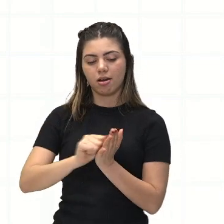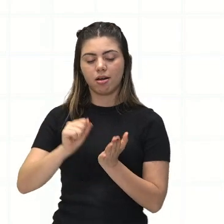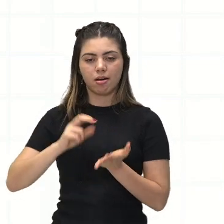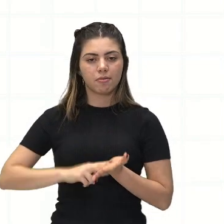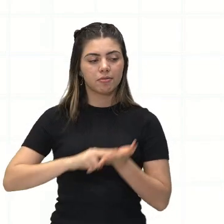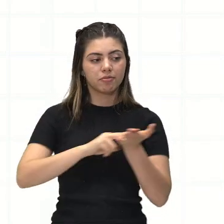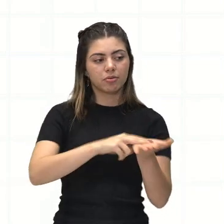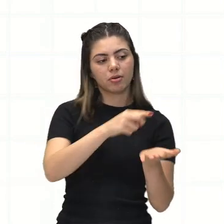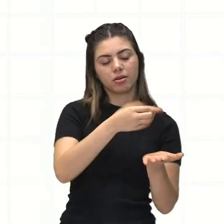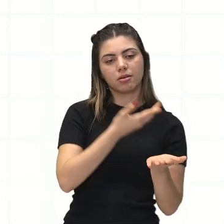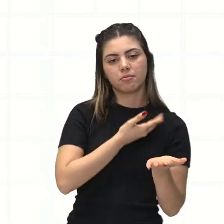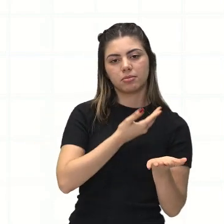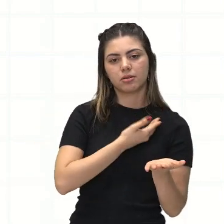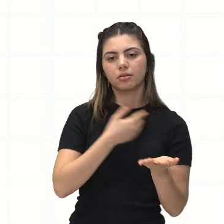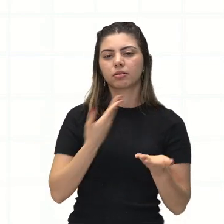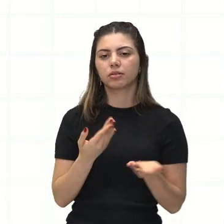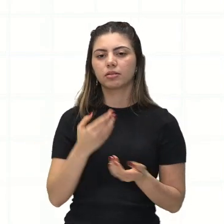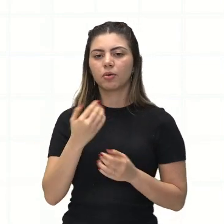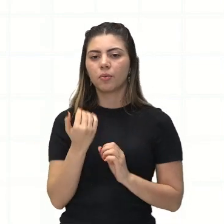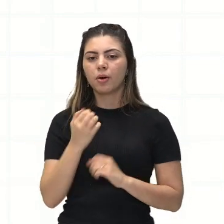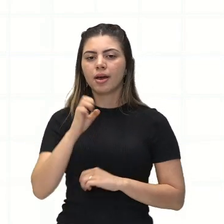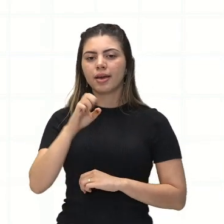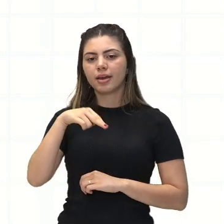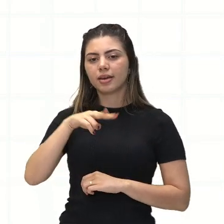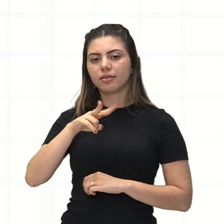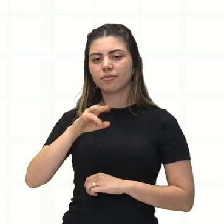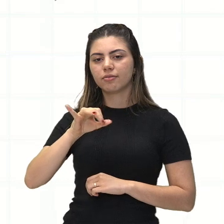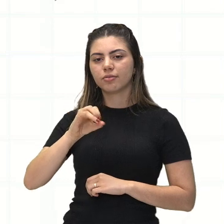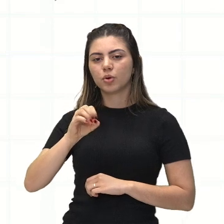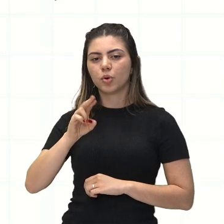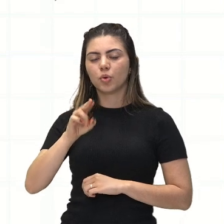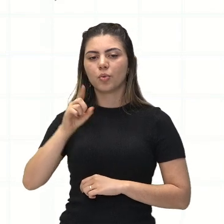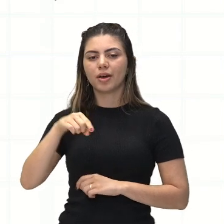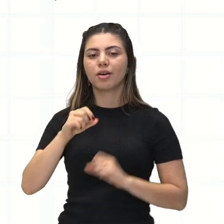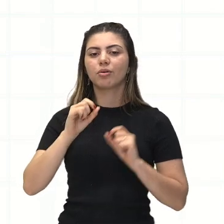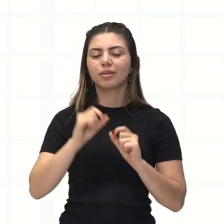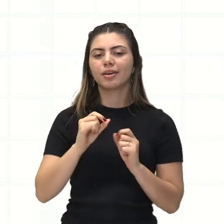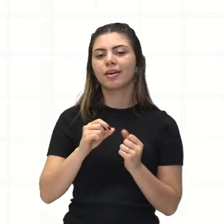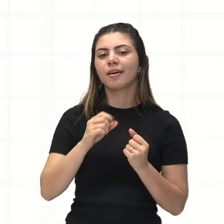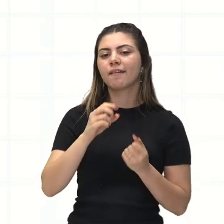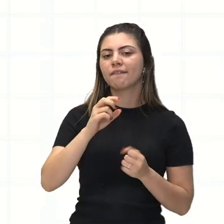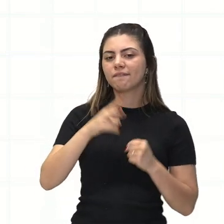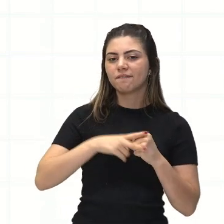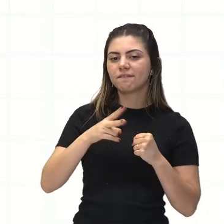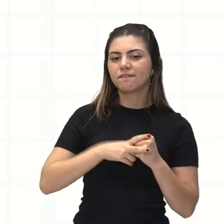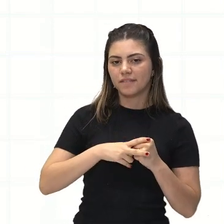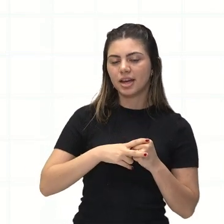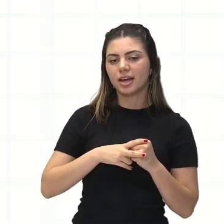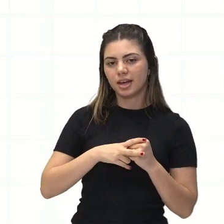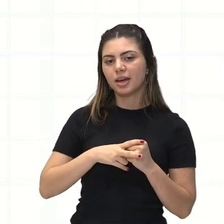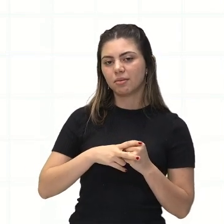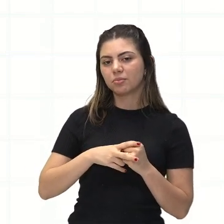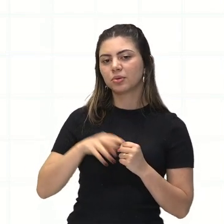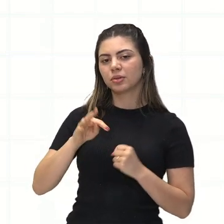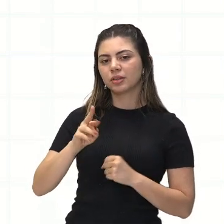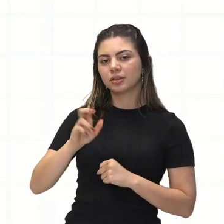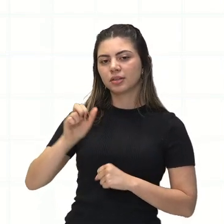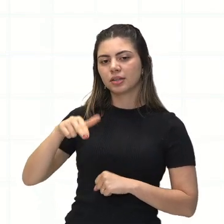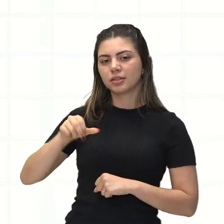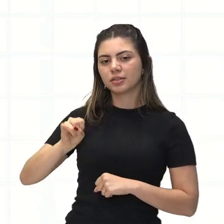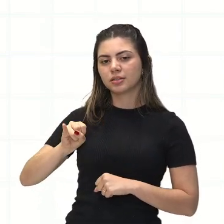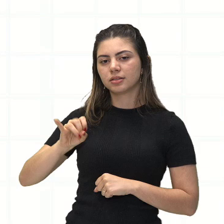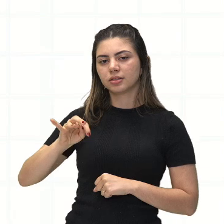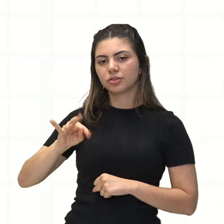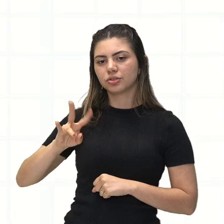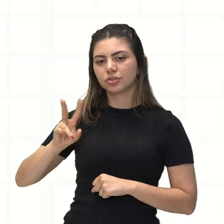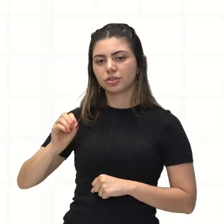o verbo enviou é transitivo e uma carta é o objeto direto. Enquanto a sua amiga